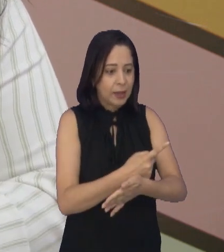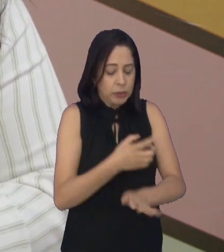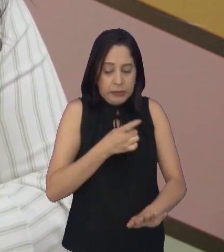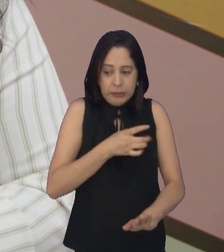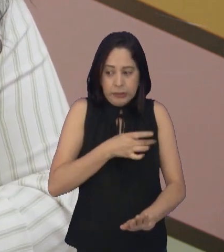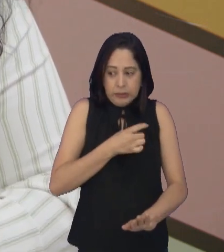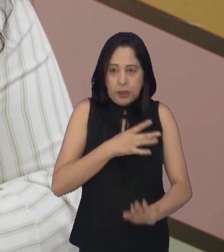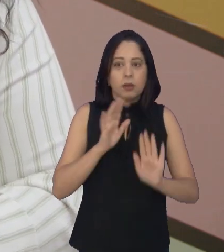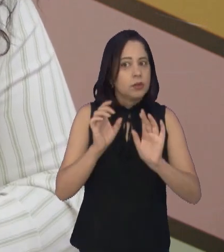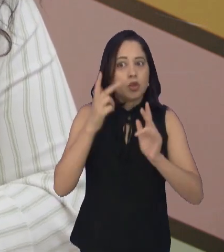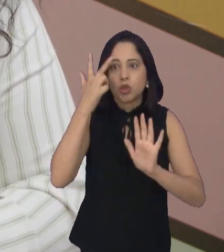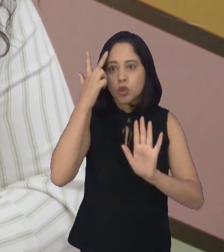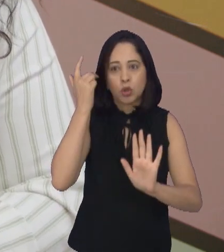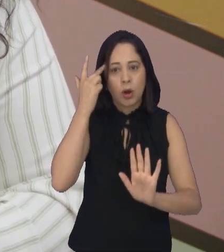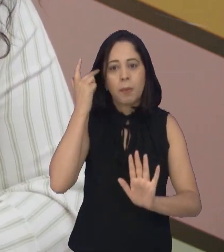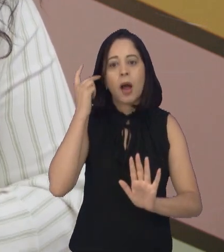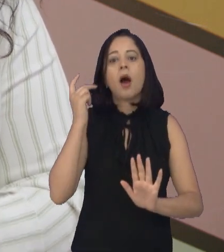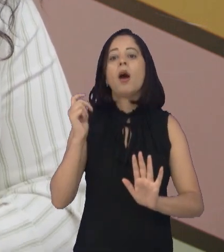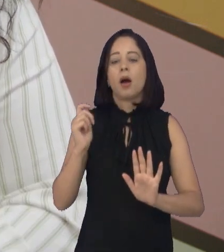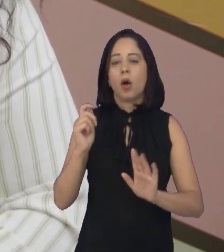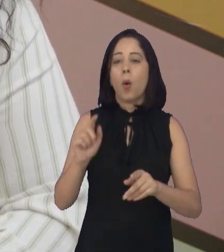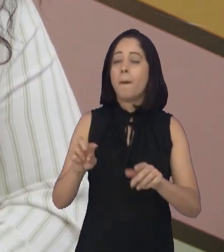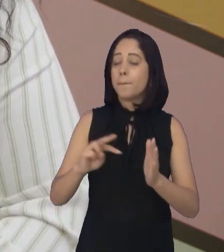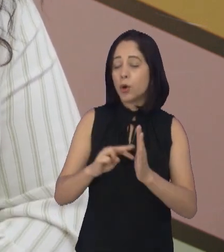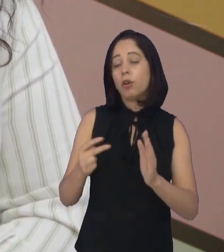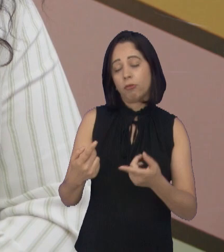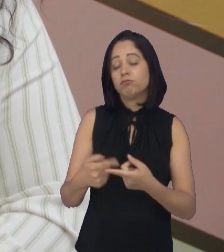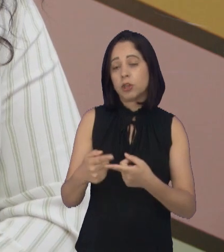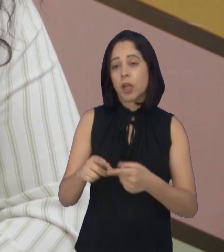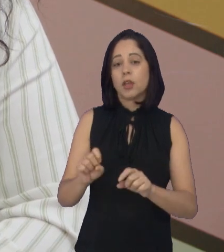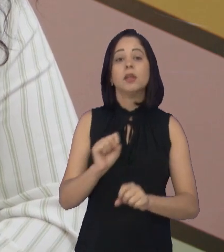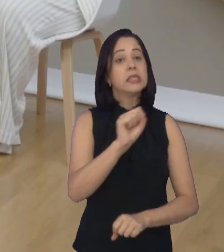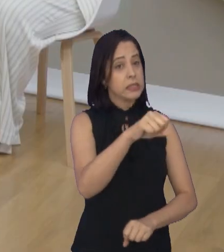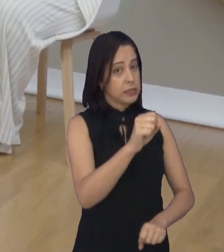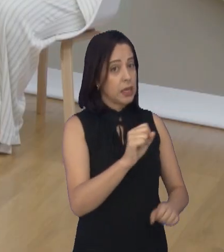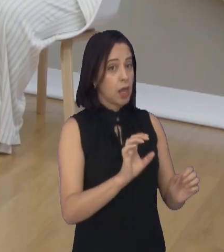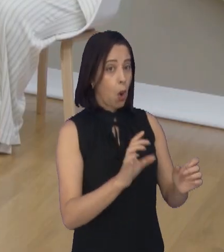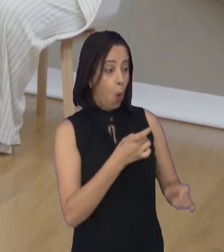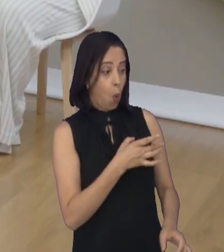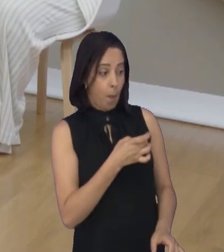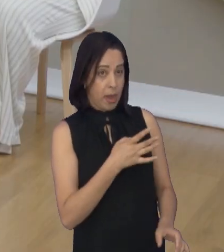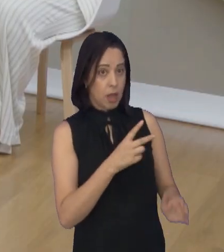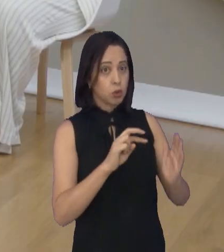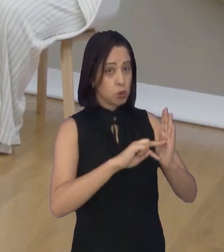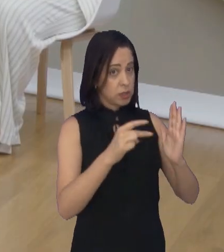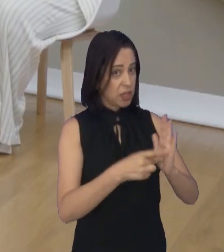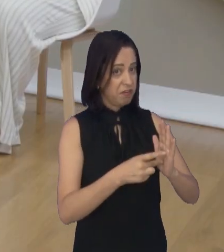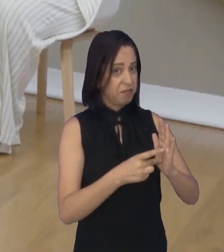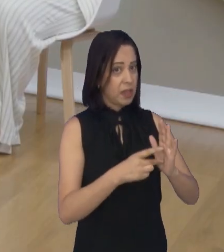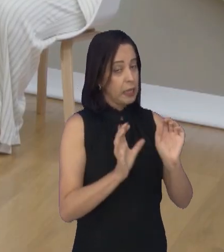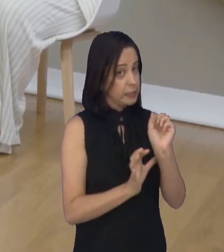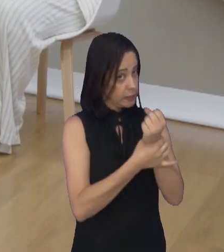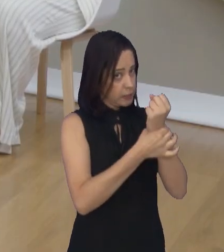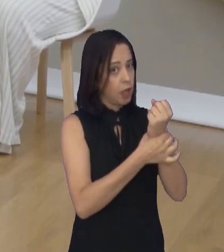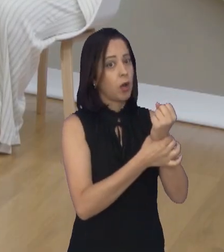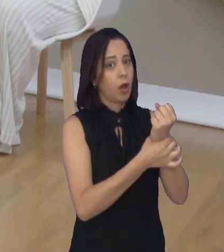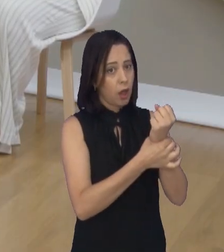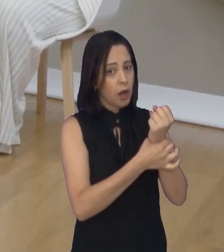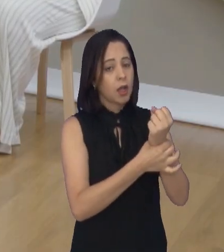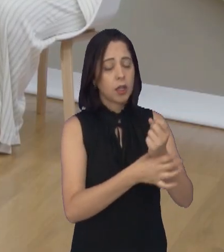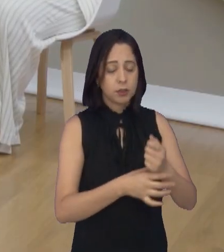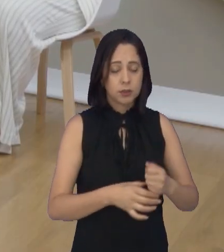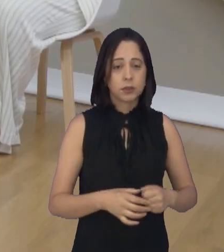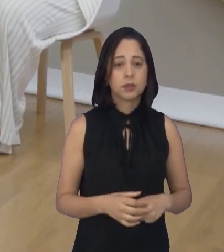seja muito legal, como uma forma da gente se prevenir mesmo. Sim, o medo é até uma segurança do nosso próprio organismo, né? Exatamente. Tá